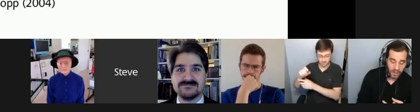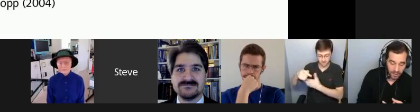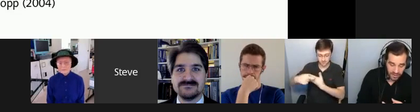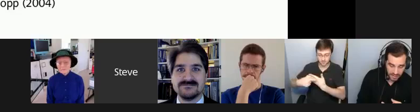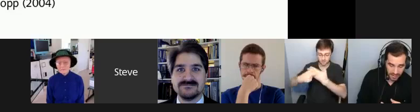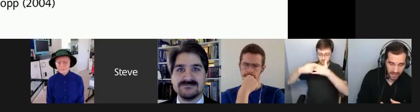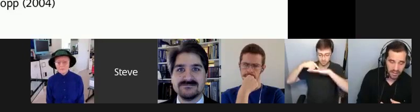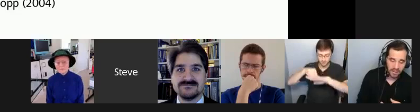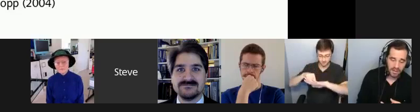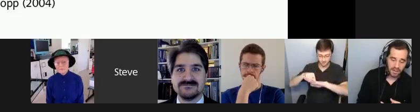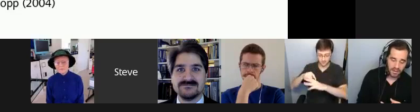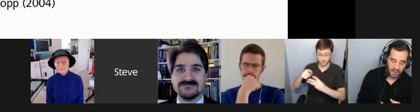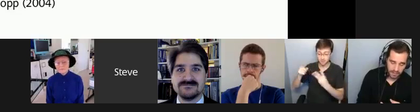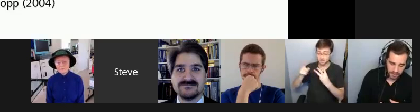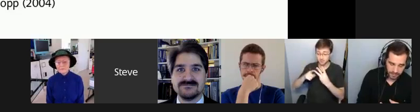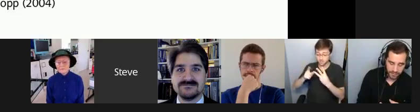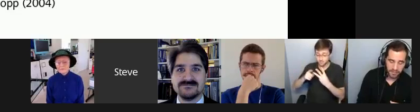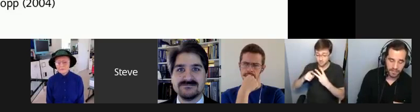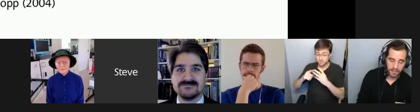o índice